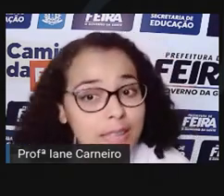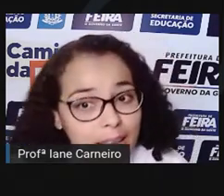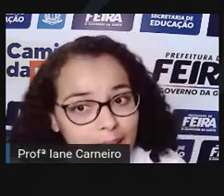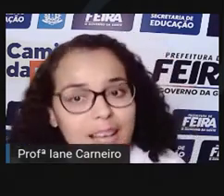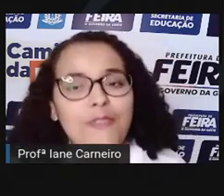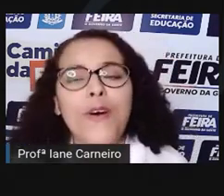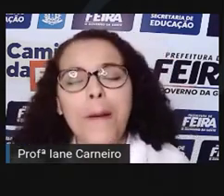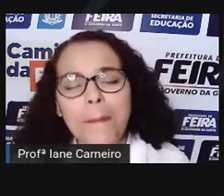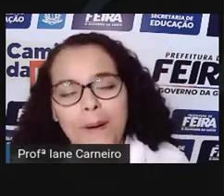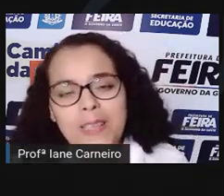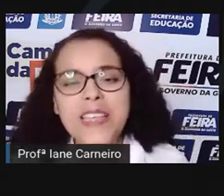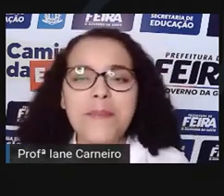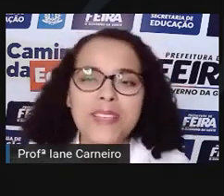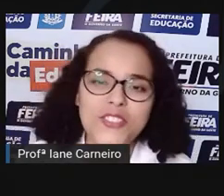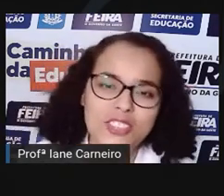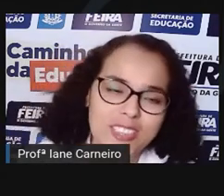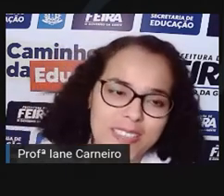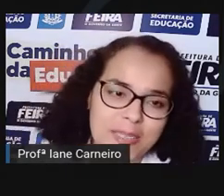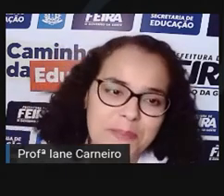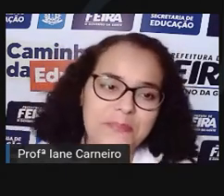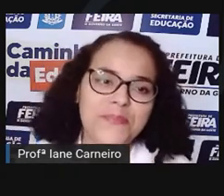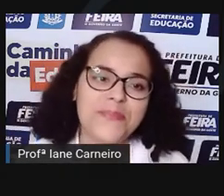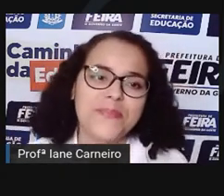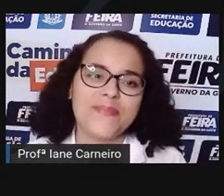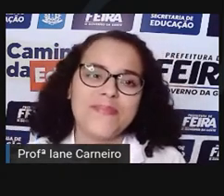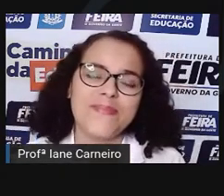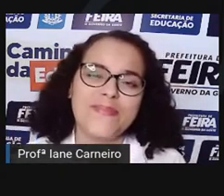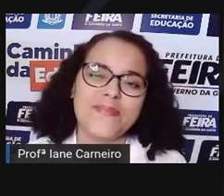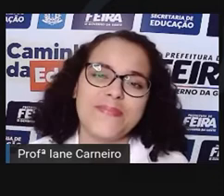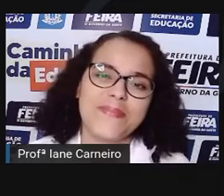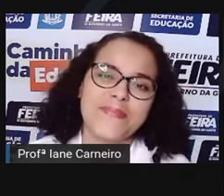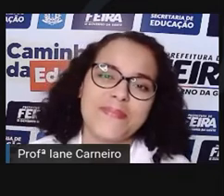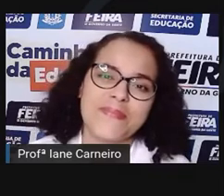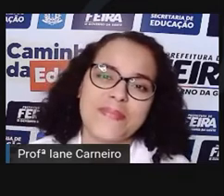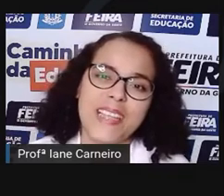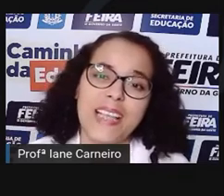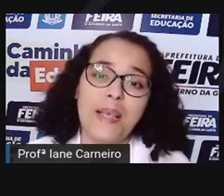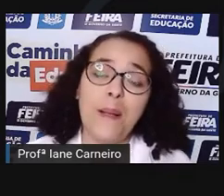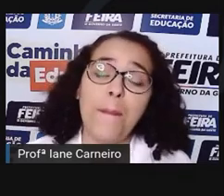Salve, ó terra formosa e bendita,